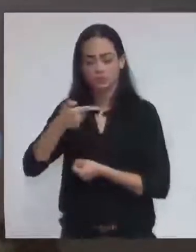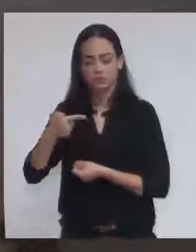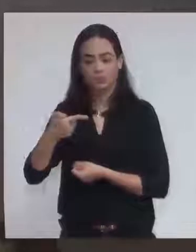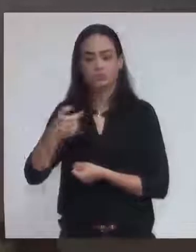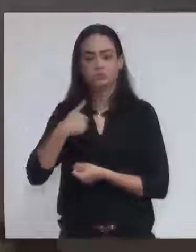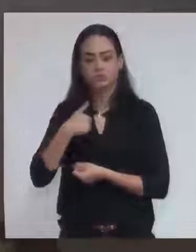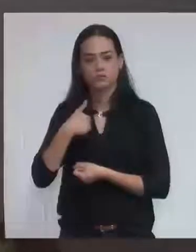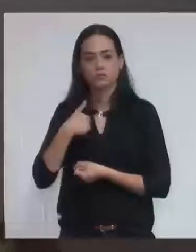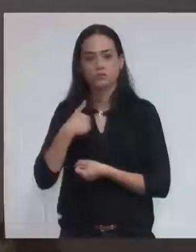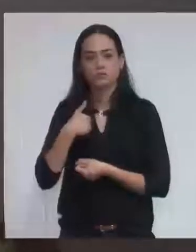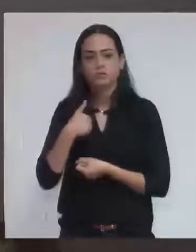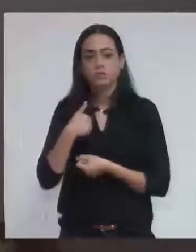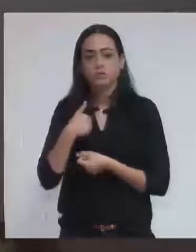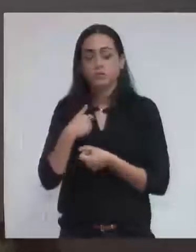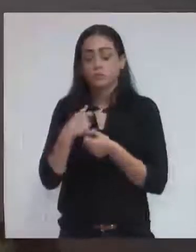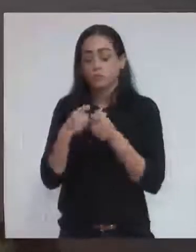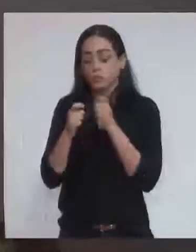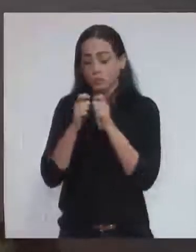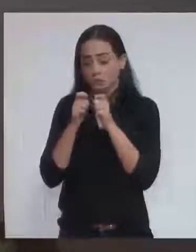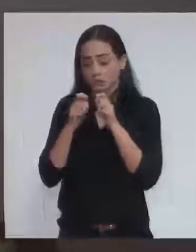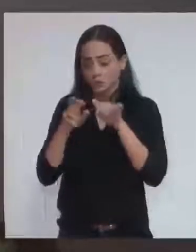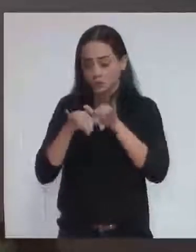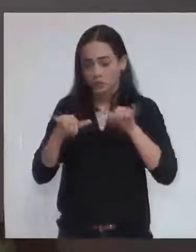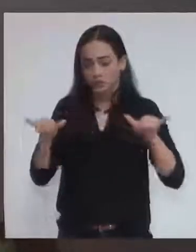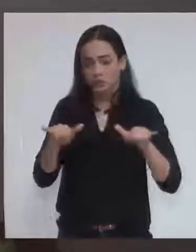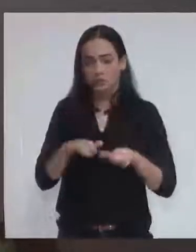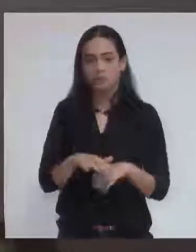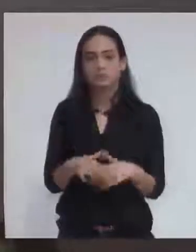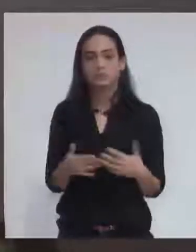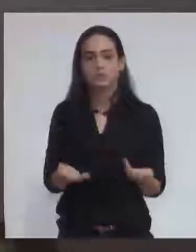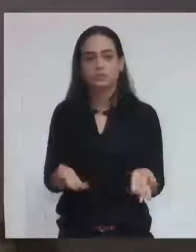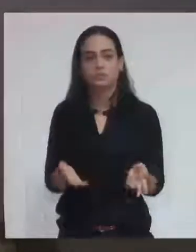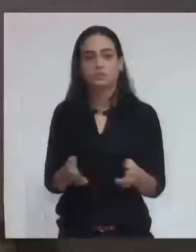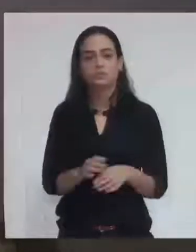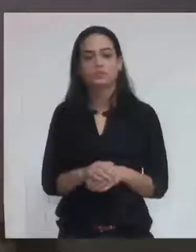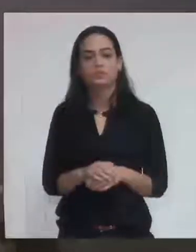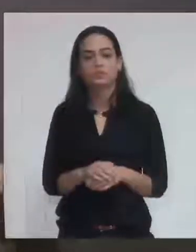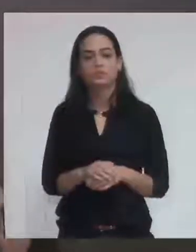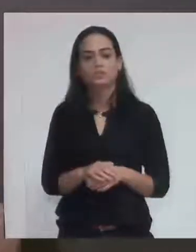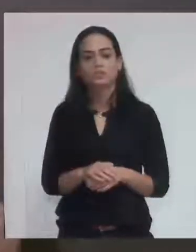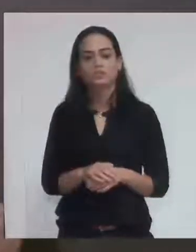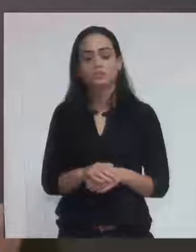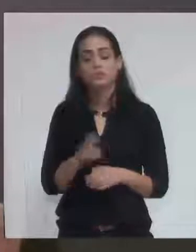reportagem e eu fiz o seguinte, falei o seguinte, talvez a maior polêmica,